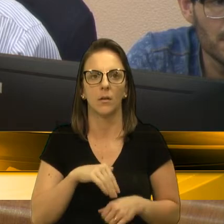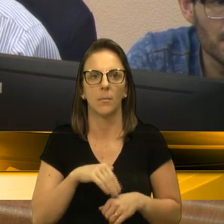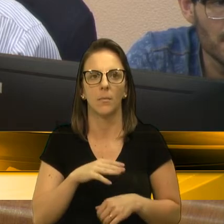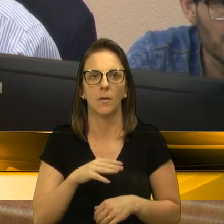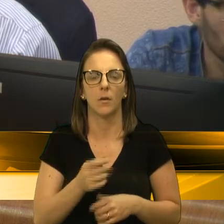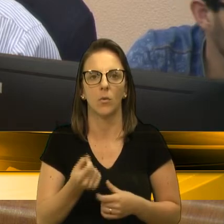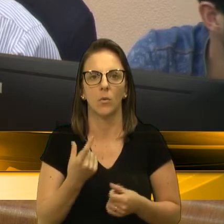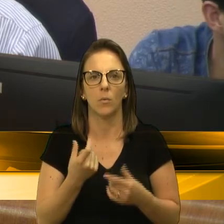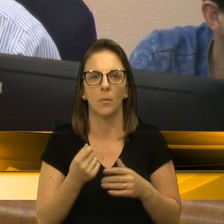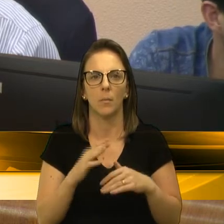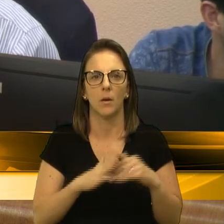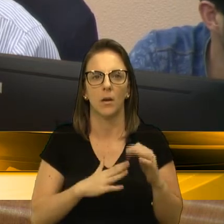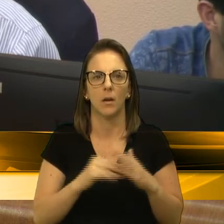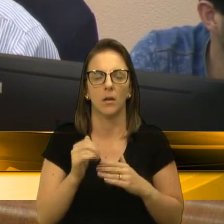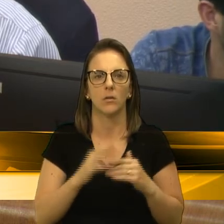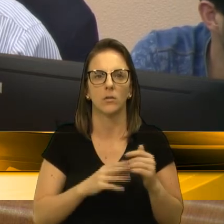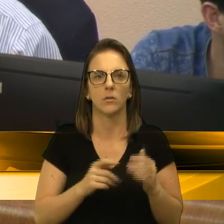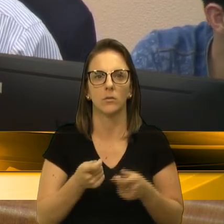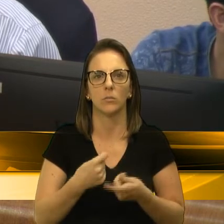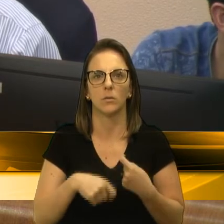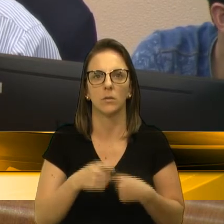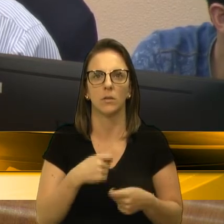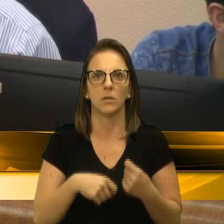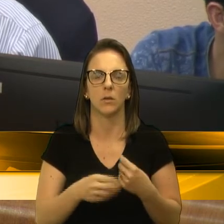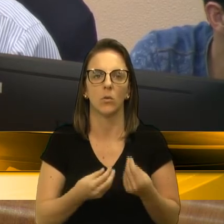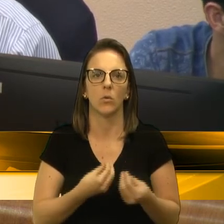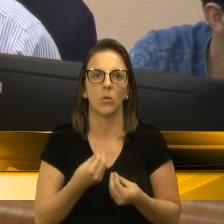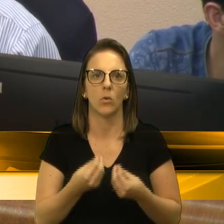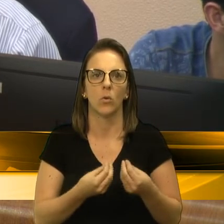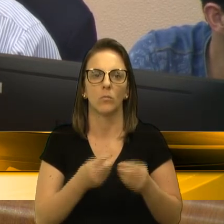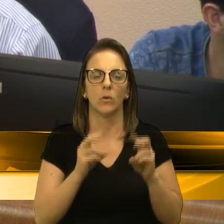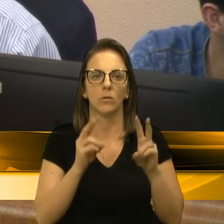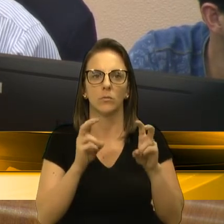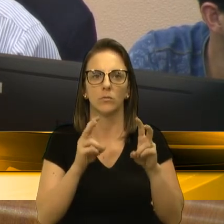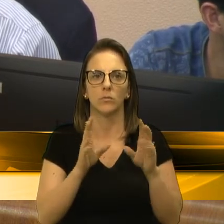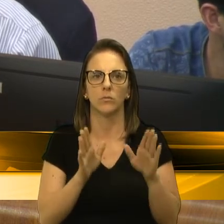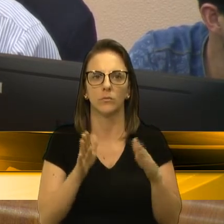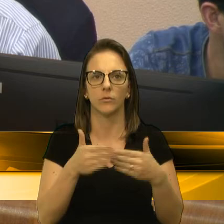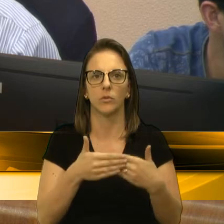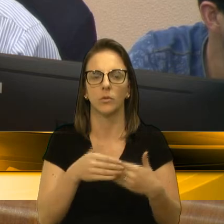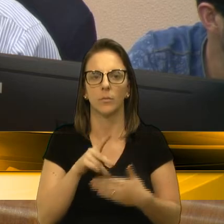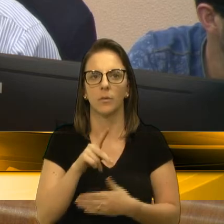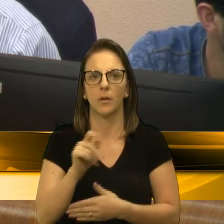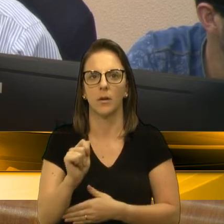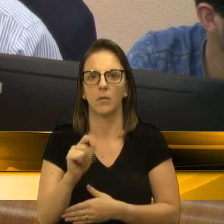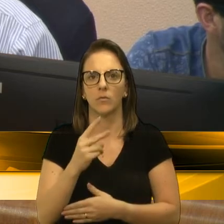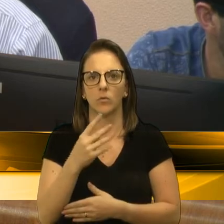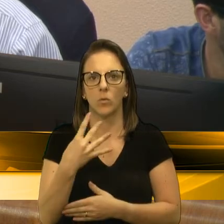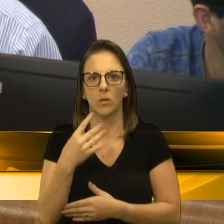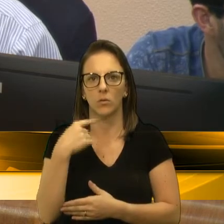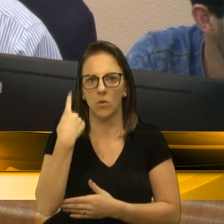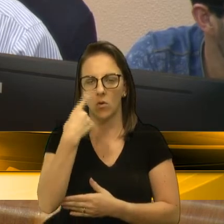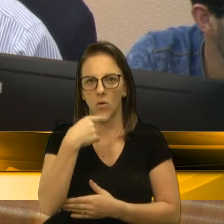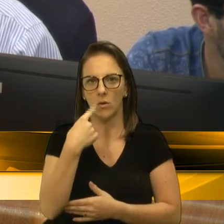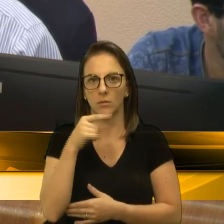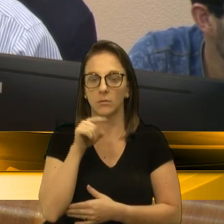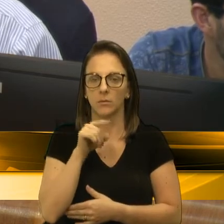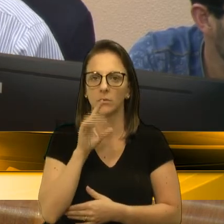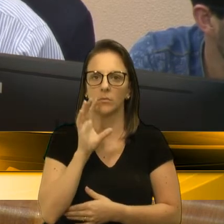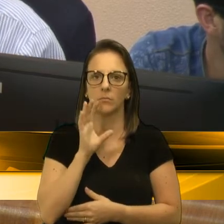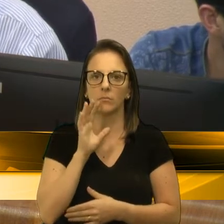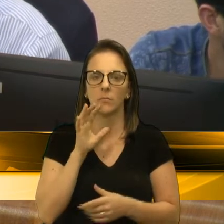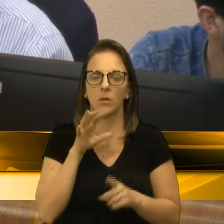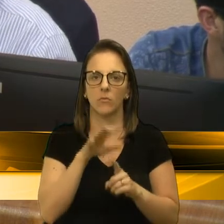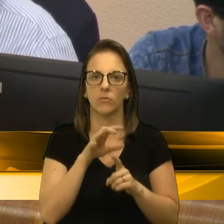de administração relativos ao fechamento do PA 24 horas. A situação afeta o Sistema Único de Saúde e UBS, Parada